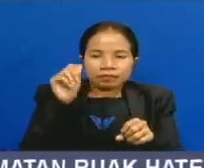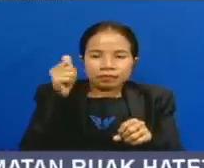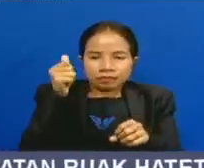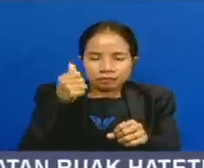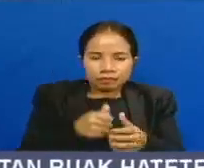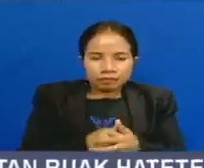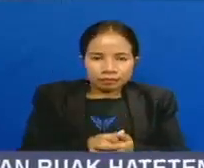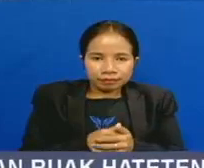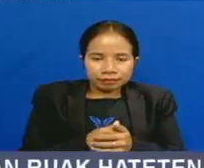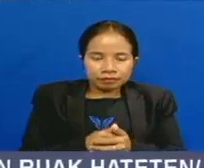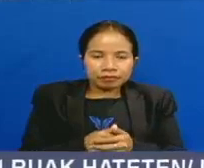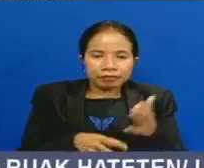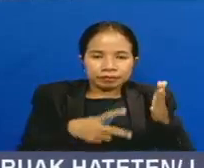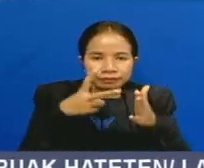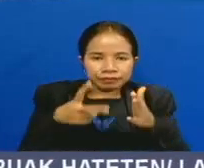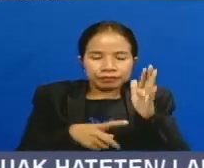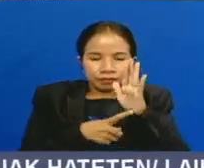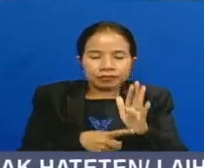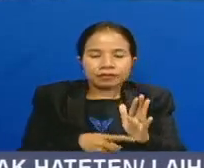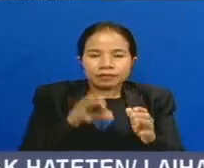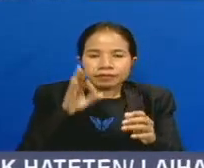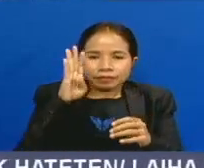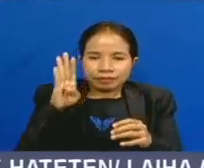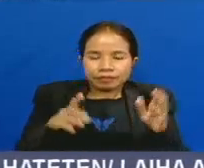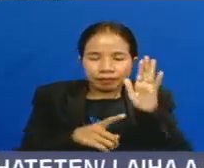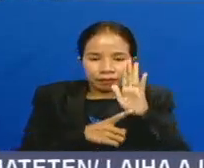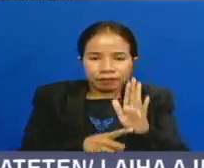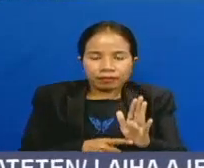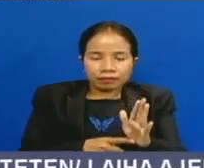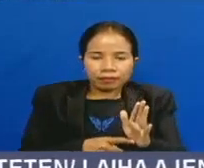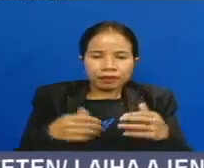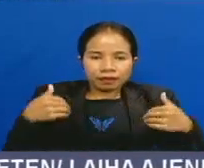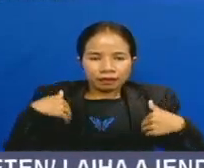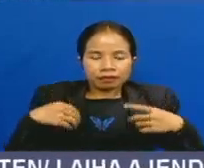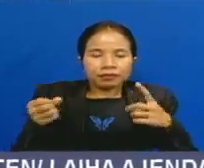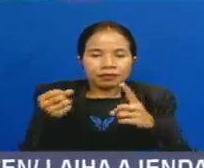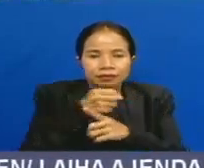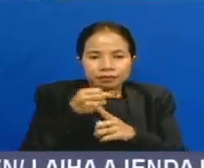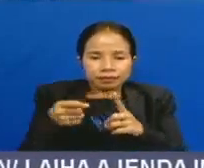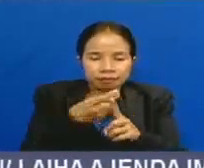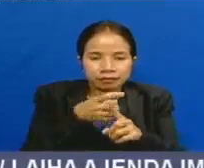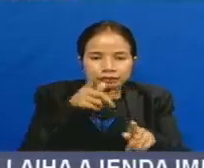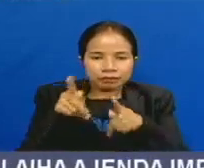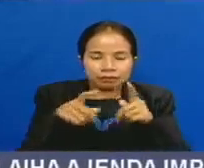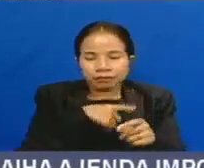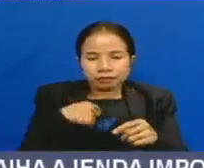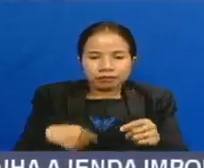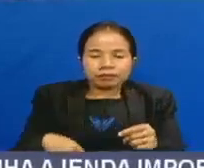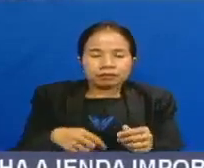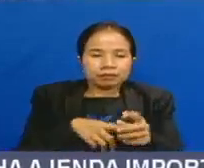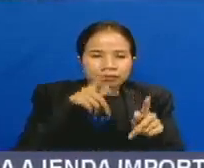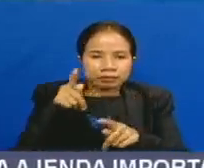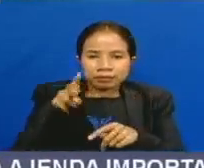Racing. Twitter, vídeo na espalha e a rede social a tudo catac. Moço, agressão física, o cidadão chinesa, quase